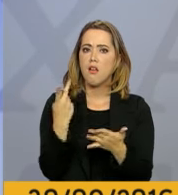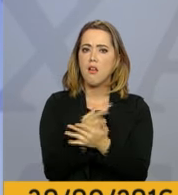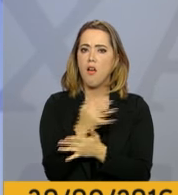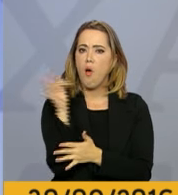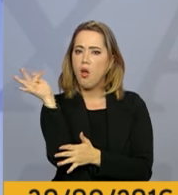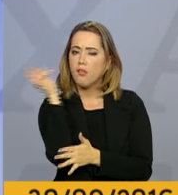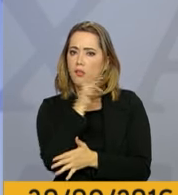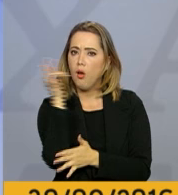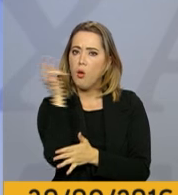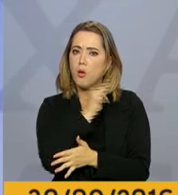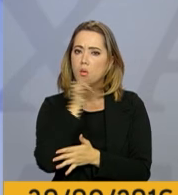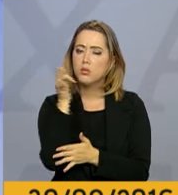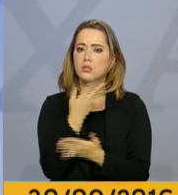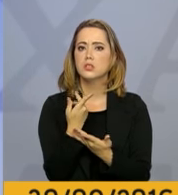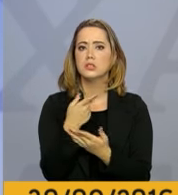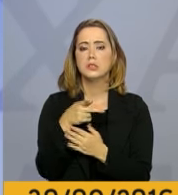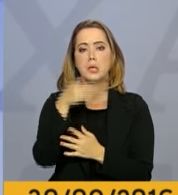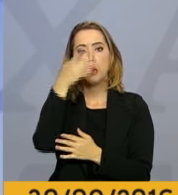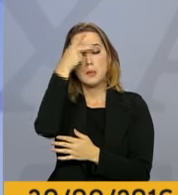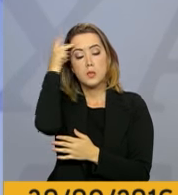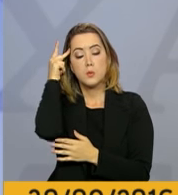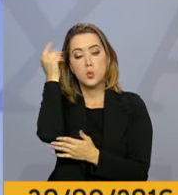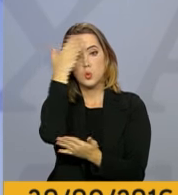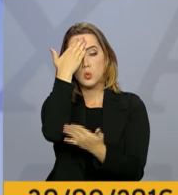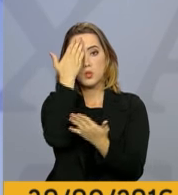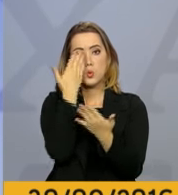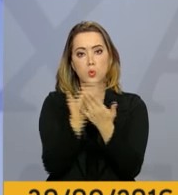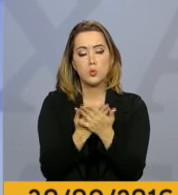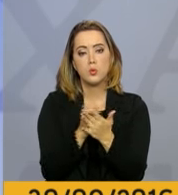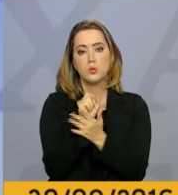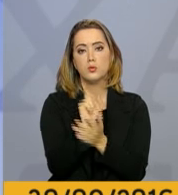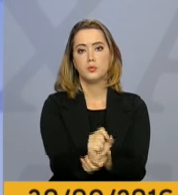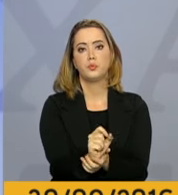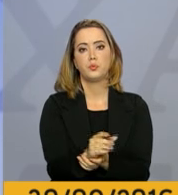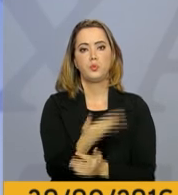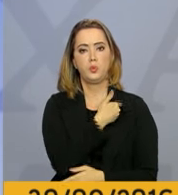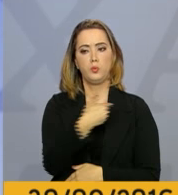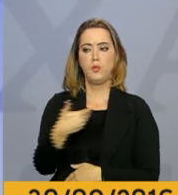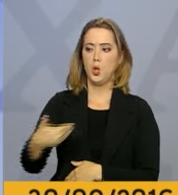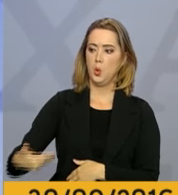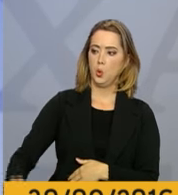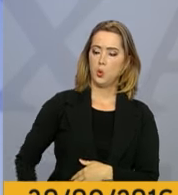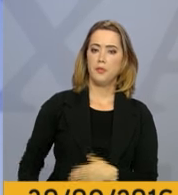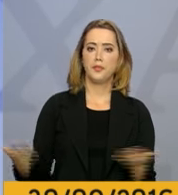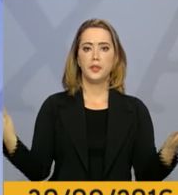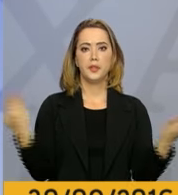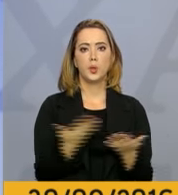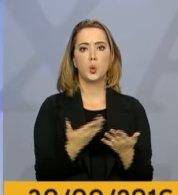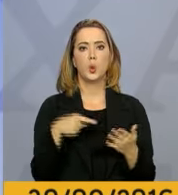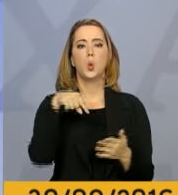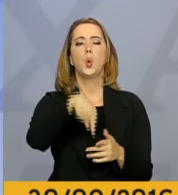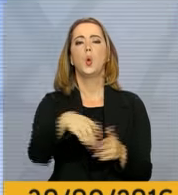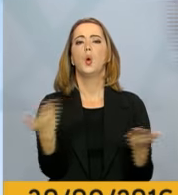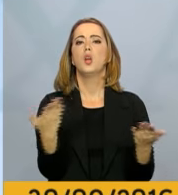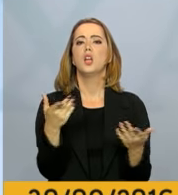tão impune que as pessoas acabam acreditando. Quer dizer, o governo atual é